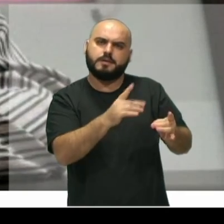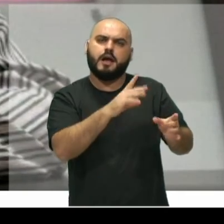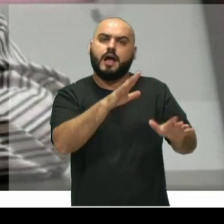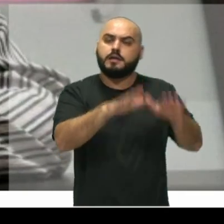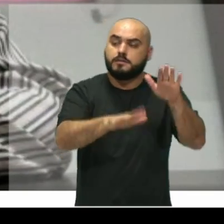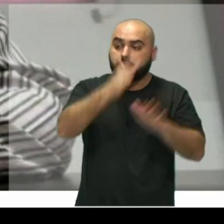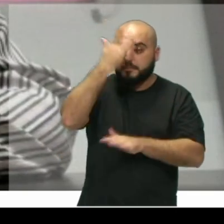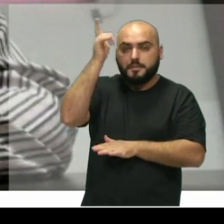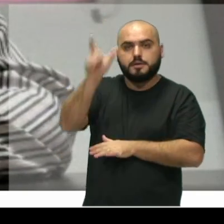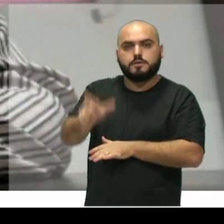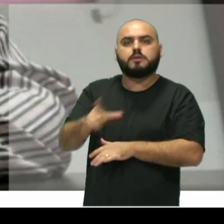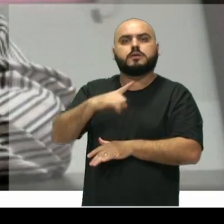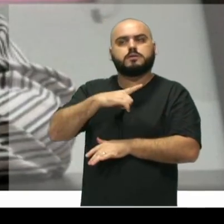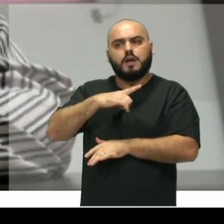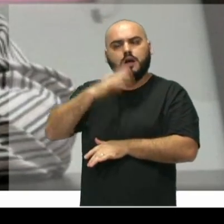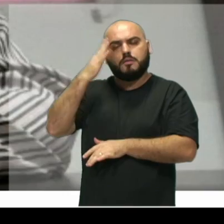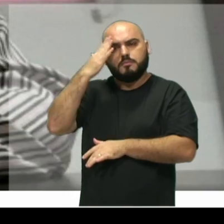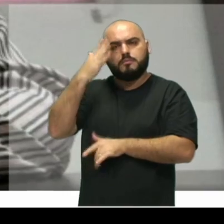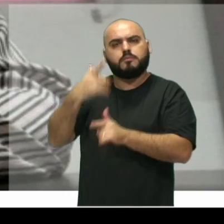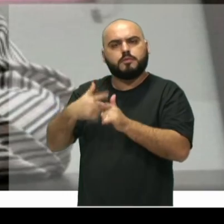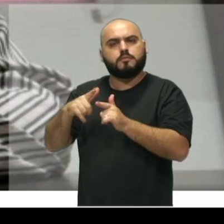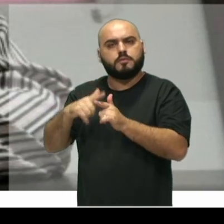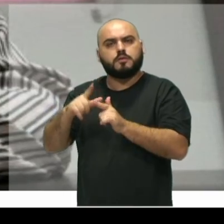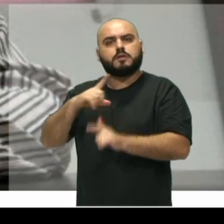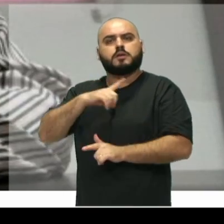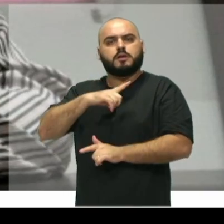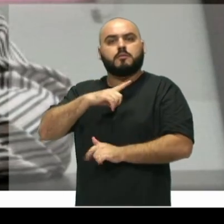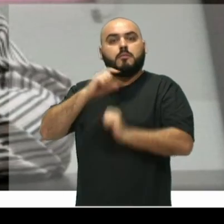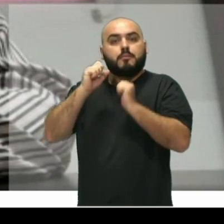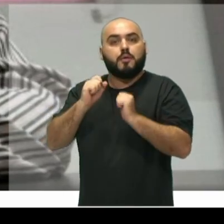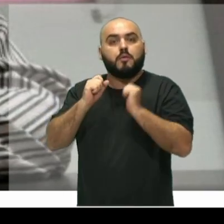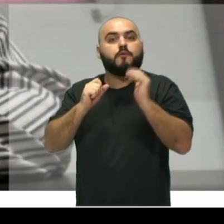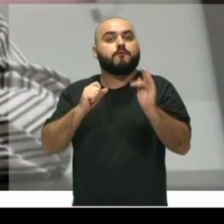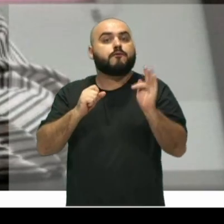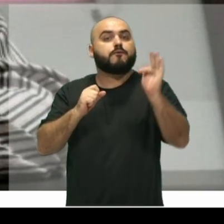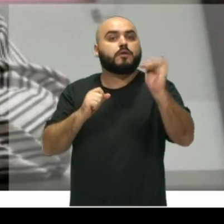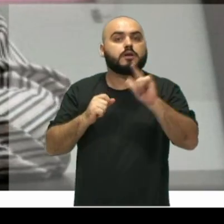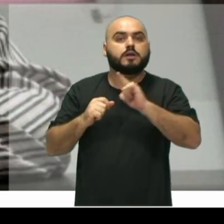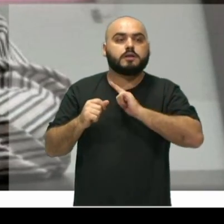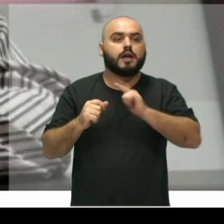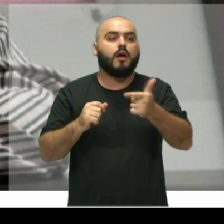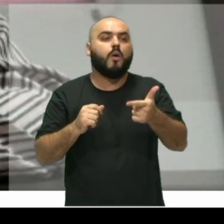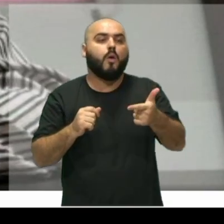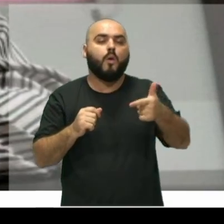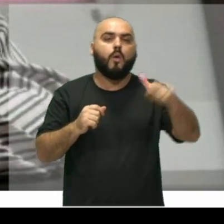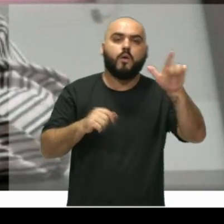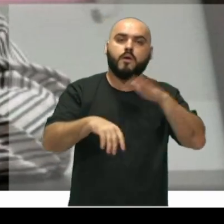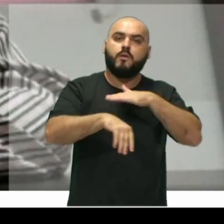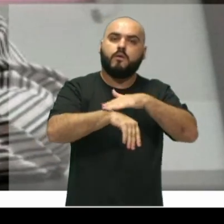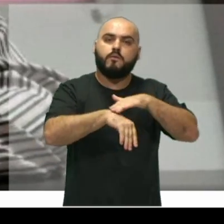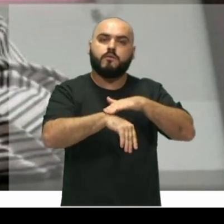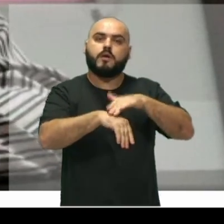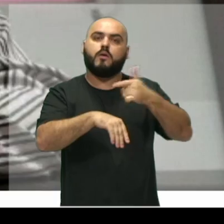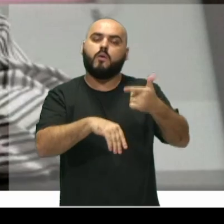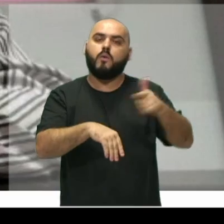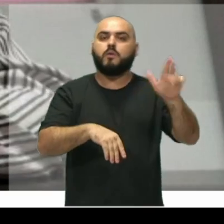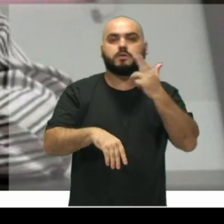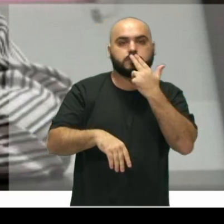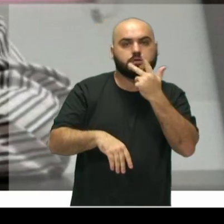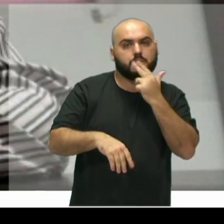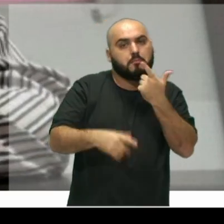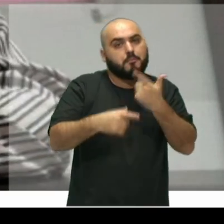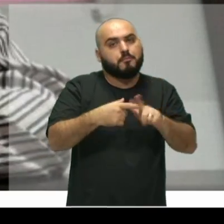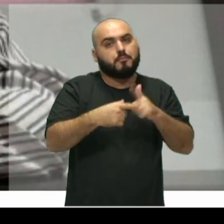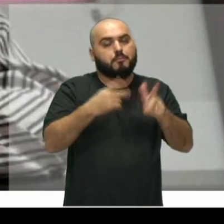dimensão do problema, pode até surgir um debate também com outras soluções e outras alternativas para o mesmo problema. Então, nós vamos